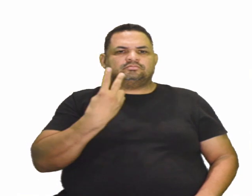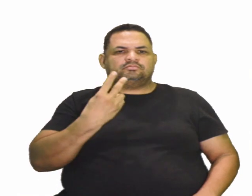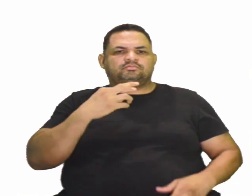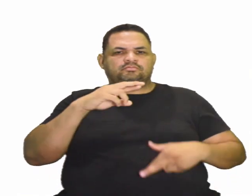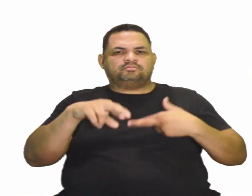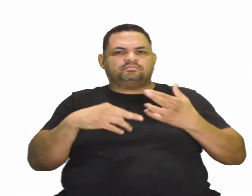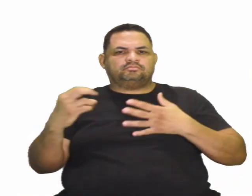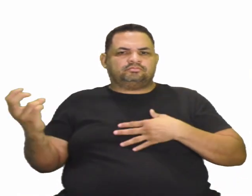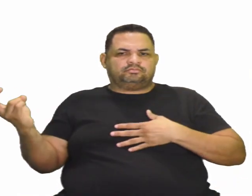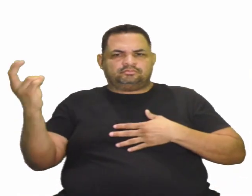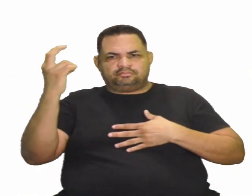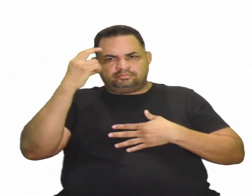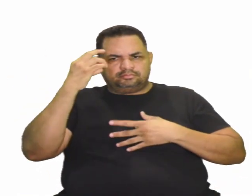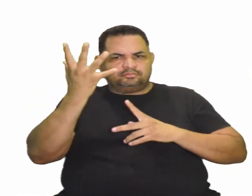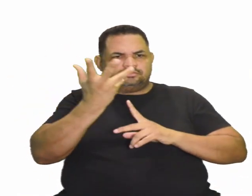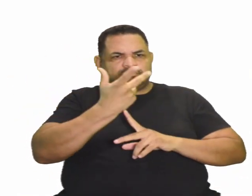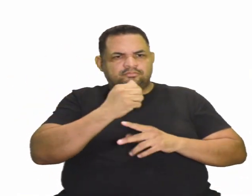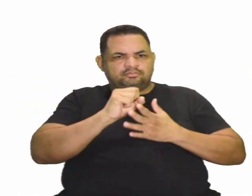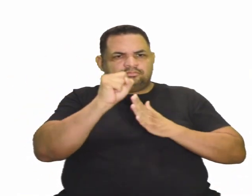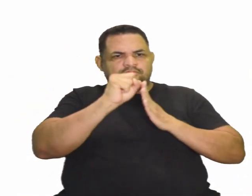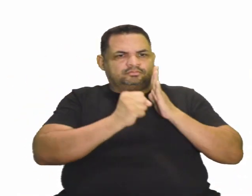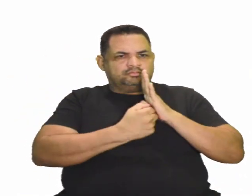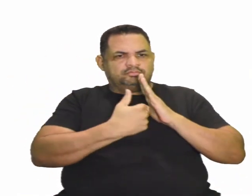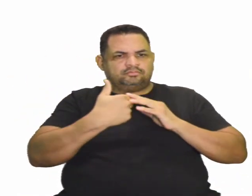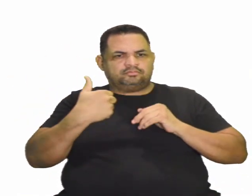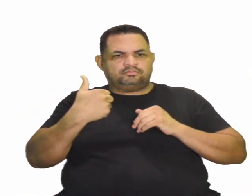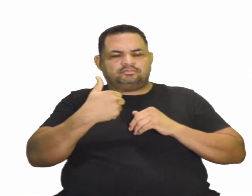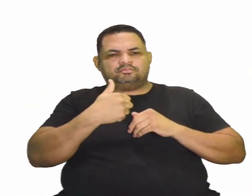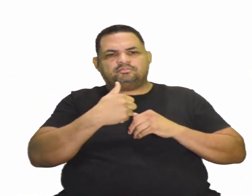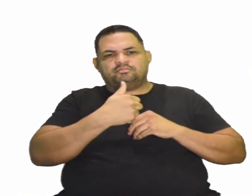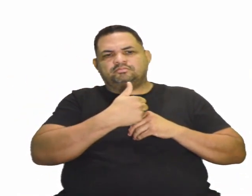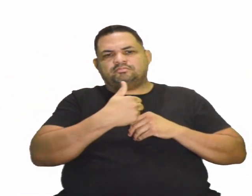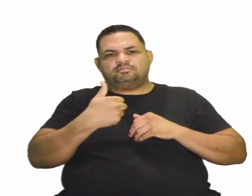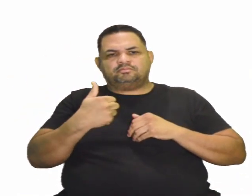renascimento cultural e artístico do século